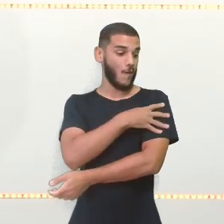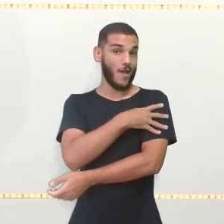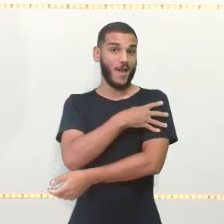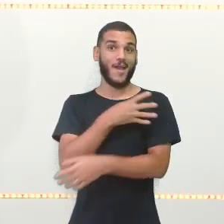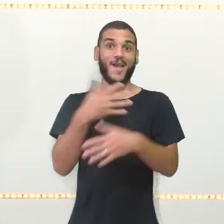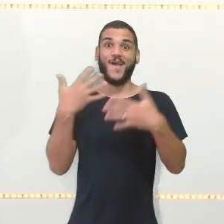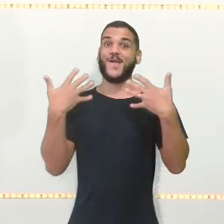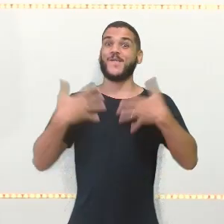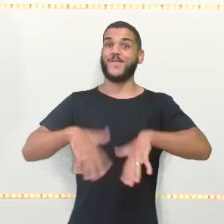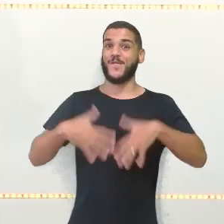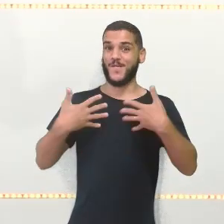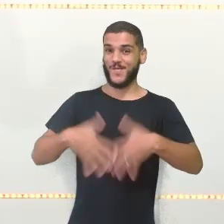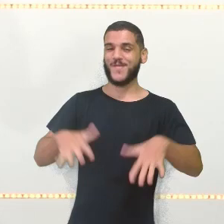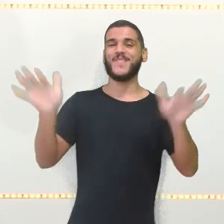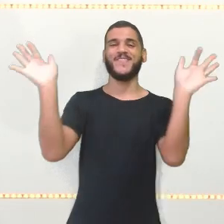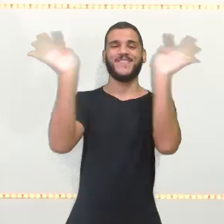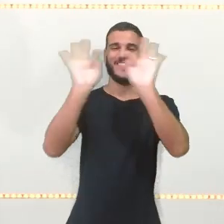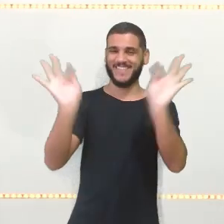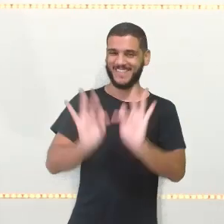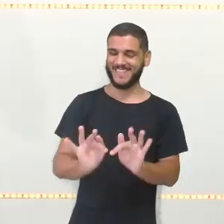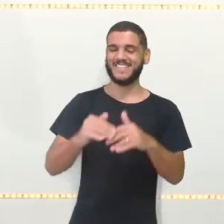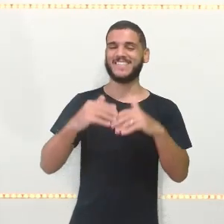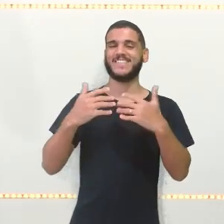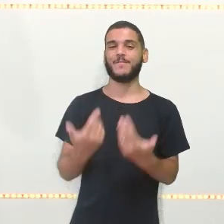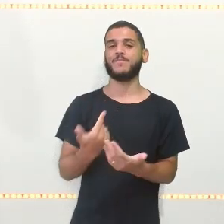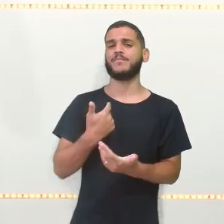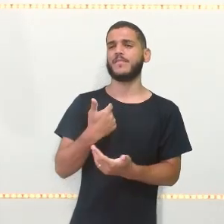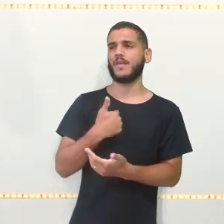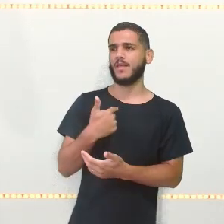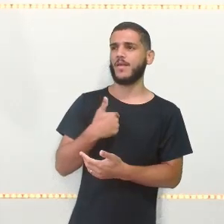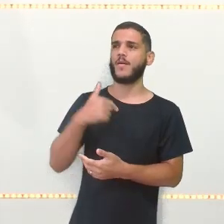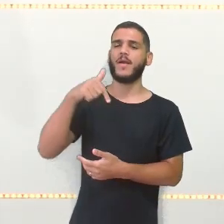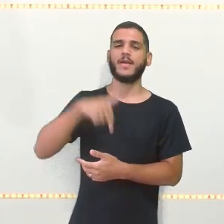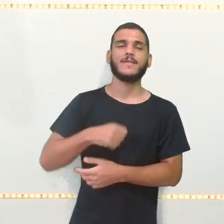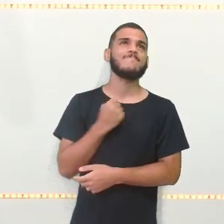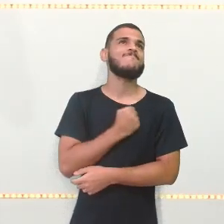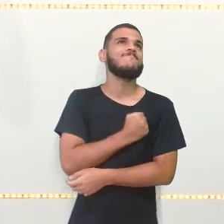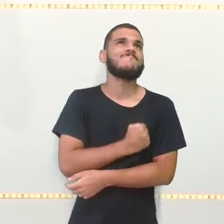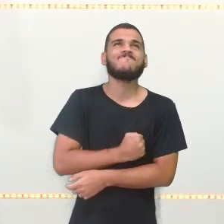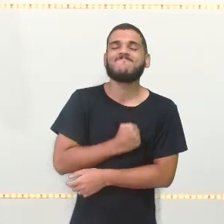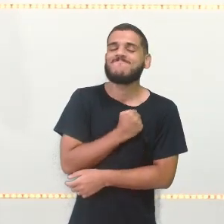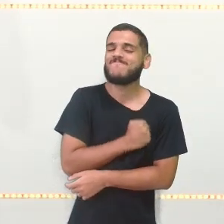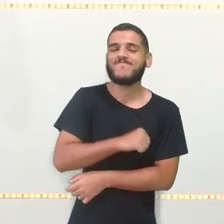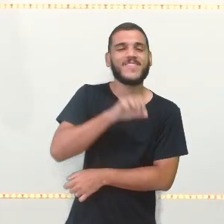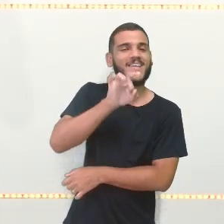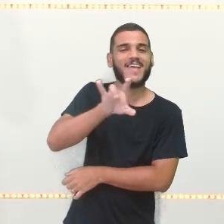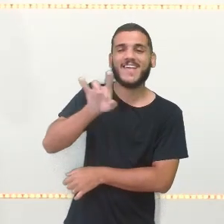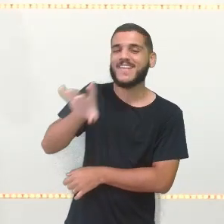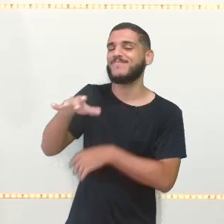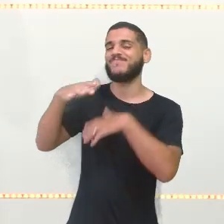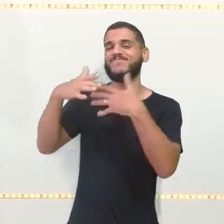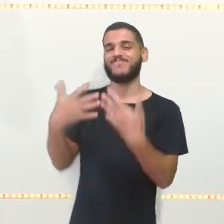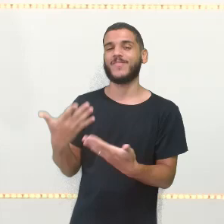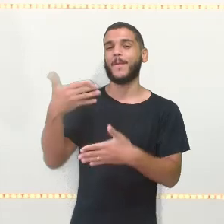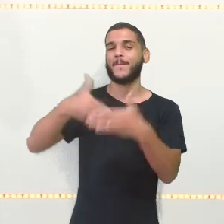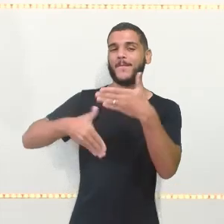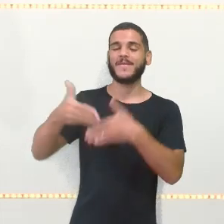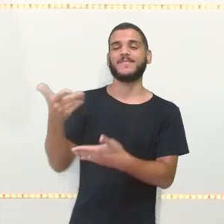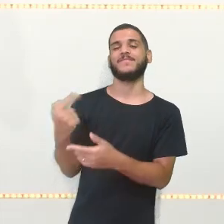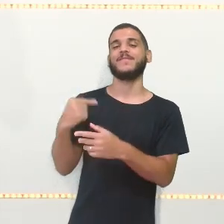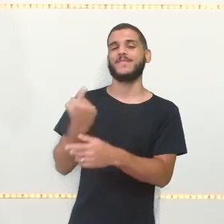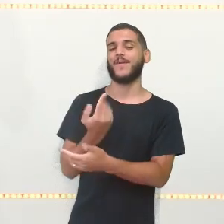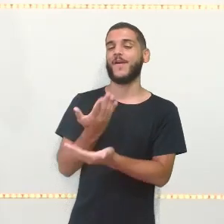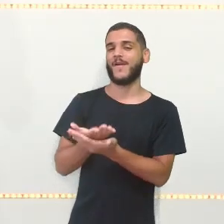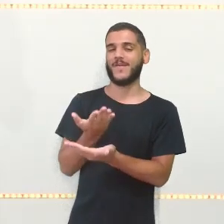4º ano, que felicidade! Eu já estou aqui, olha, morrendo de saudade de cada um de vocês que participaram aqui